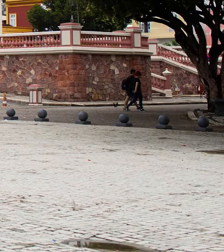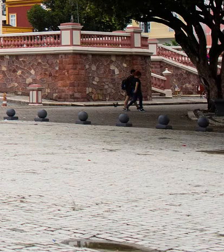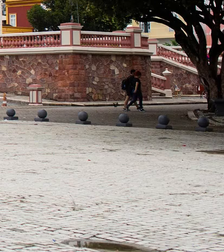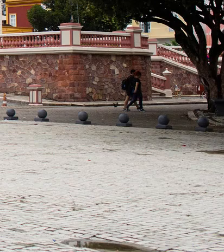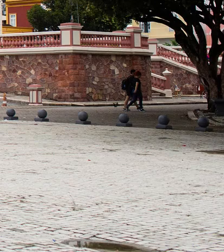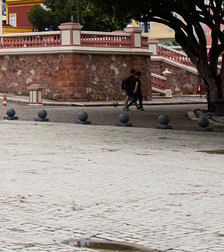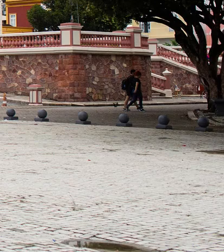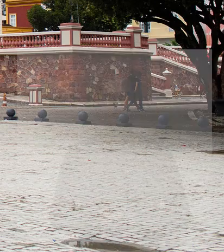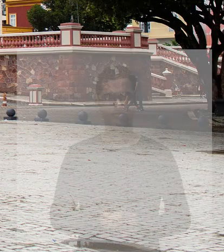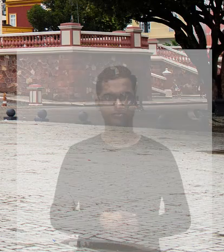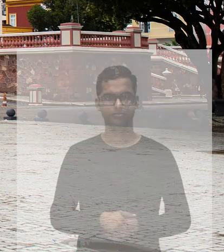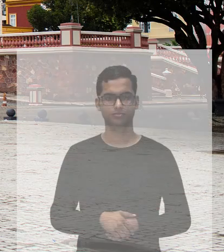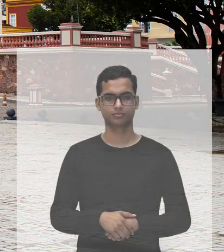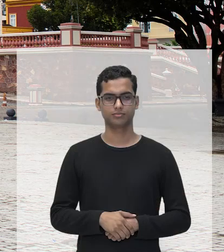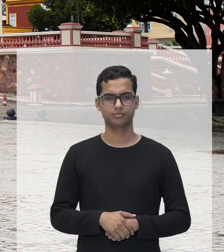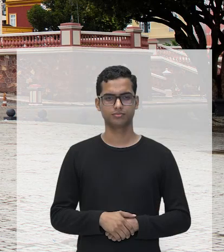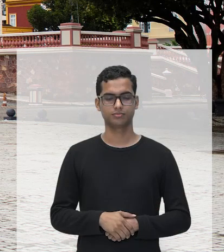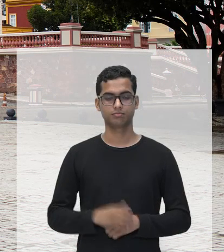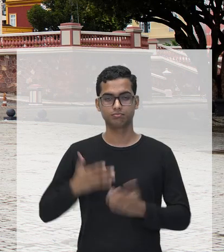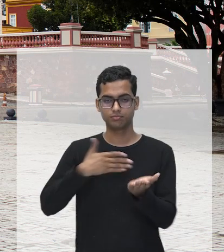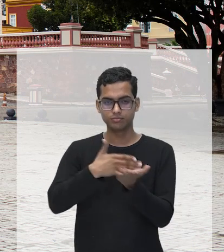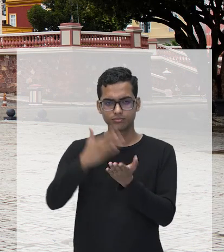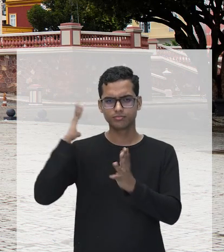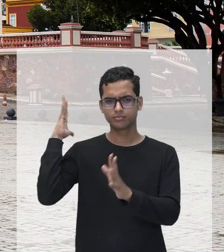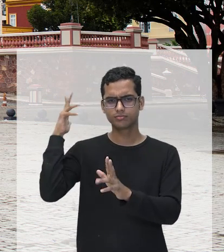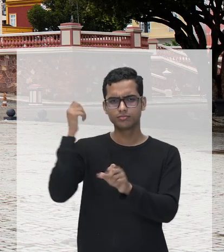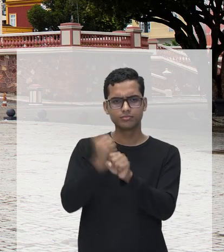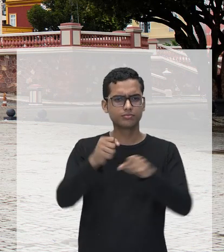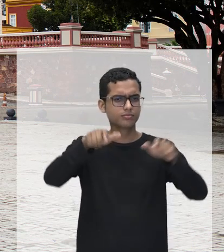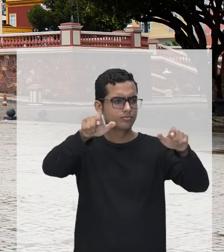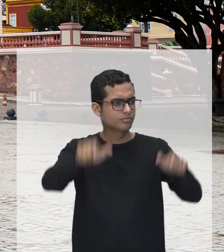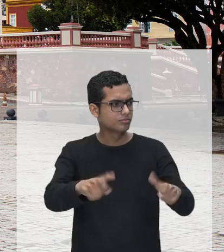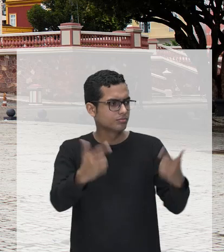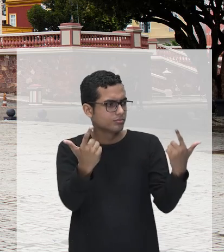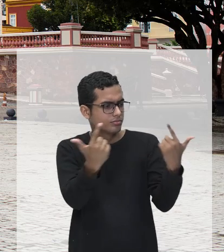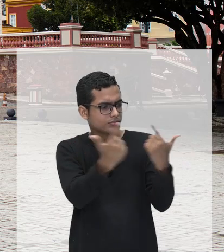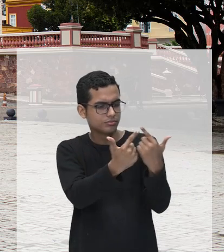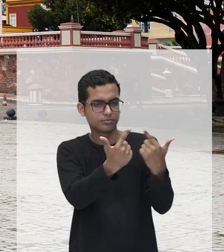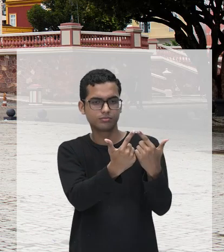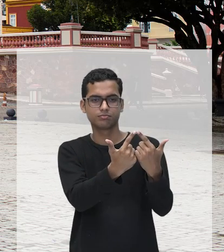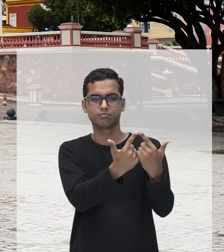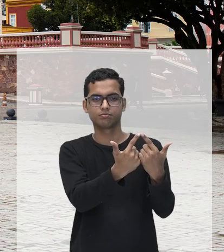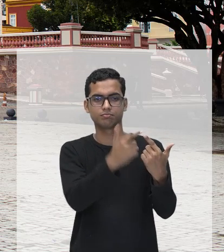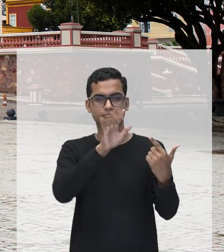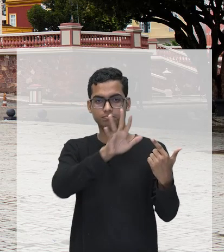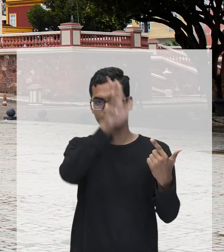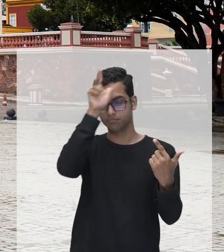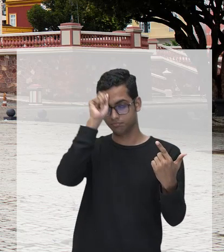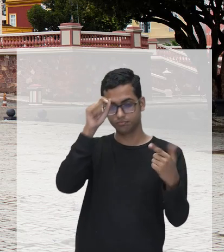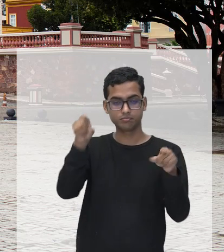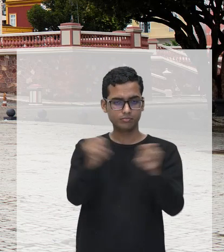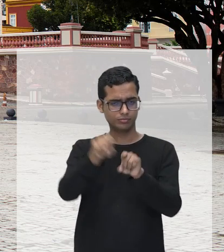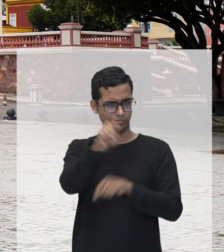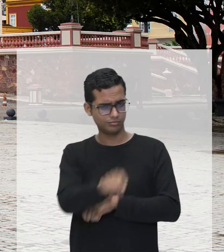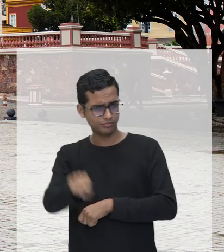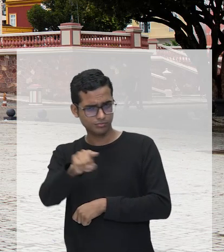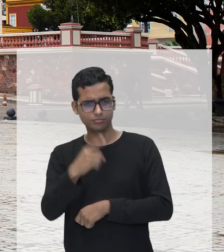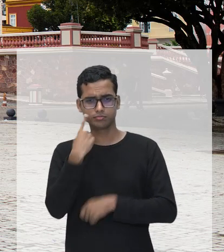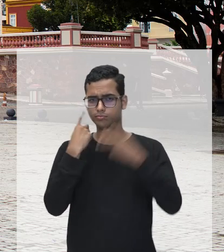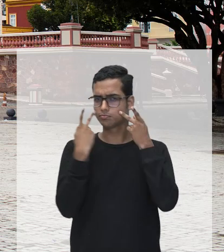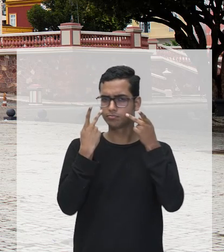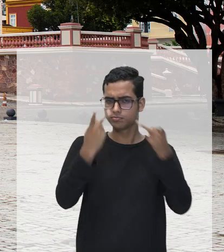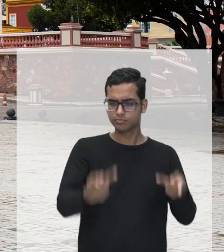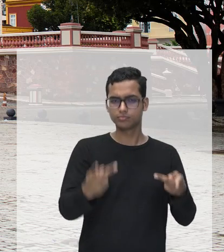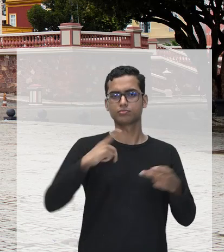Então, iniciamos a nossa revisão aqui em frente ao nosso Teatro Amazonas. Quem já teve a oportunidade de vir a Manaus